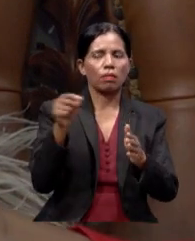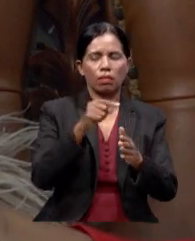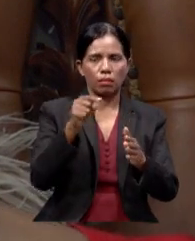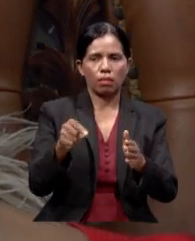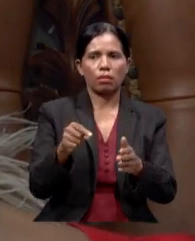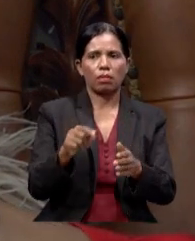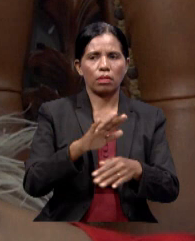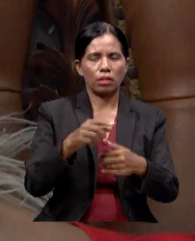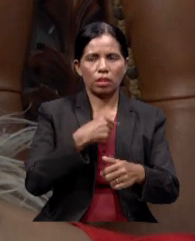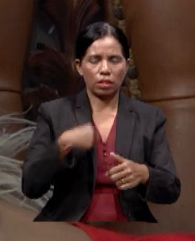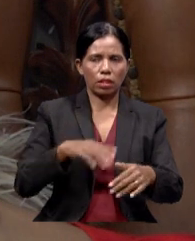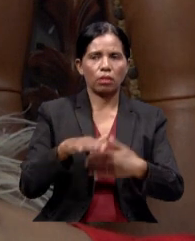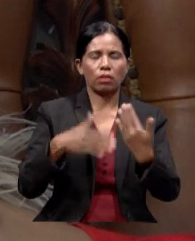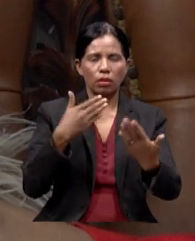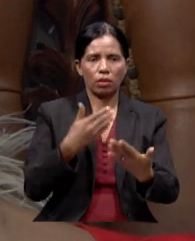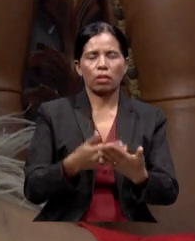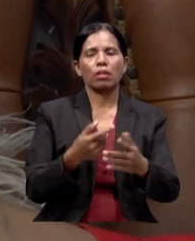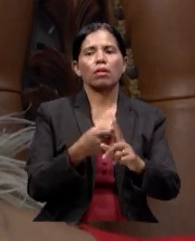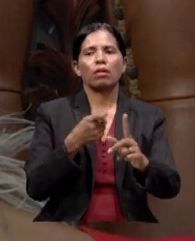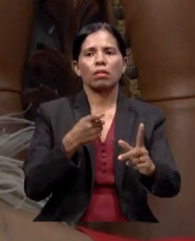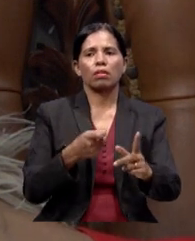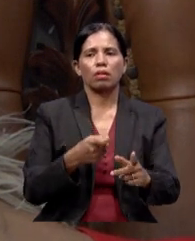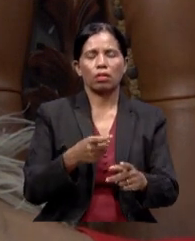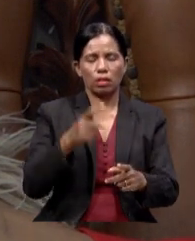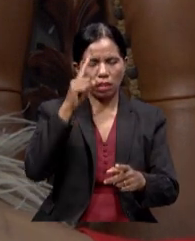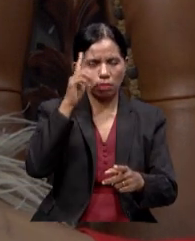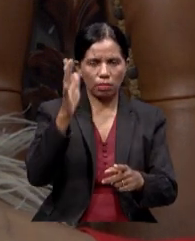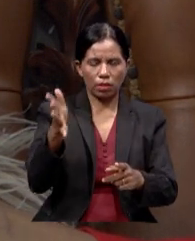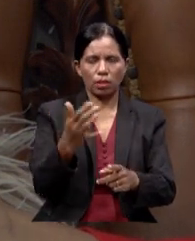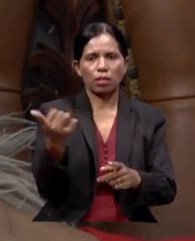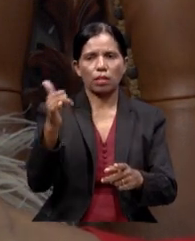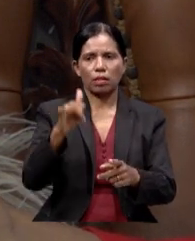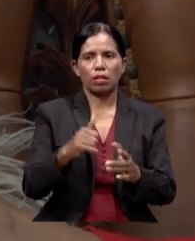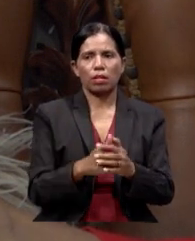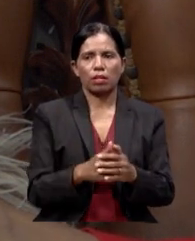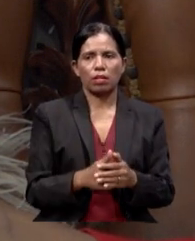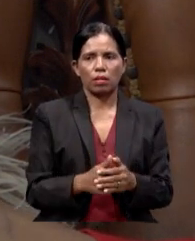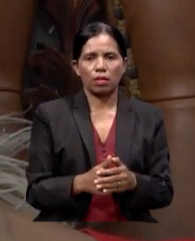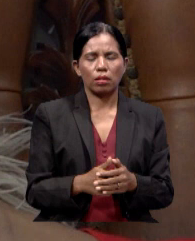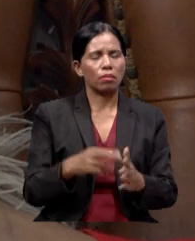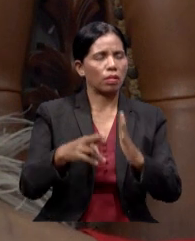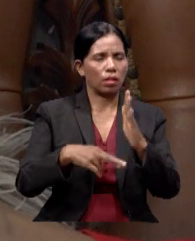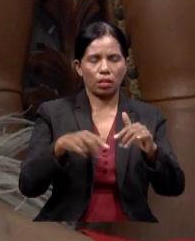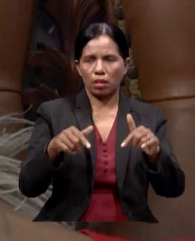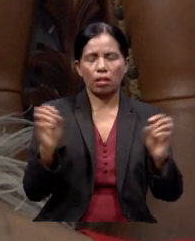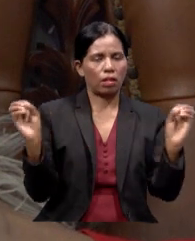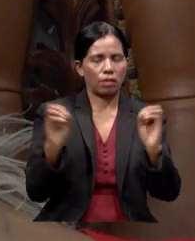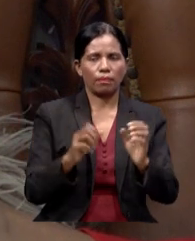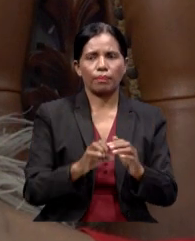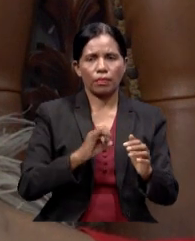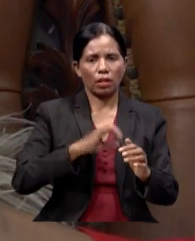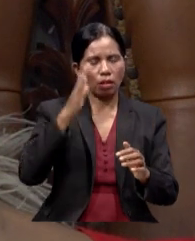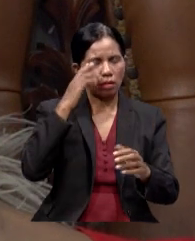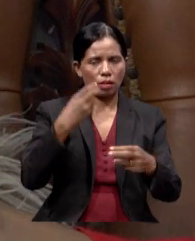rauto. Se não é rauto, ne, se be sentavos ne, bato milhões ne, se não valio, se não bato circula ne la ia. Ne ba ne é